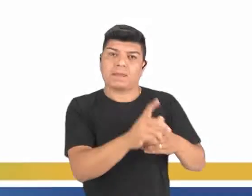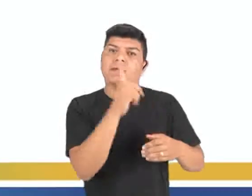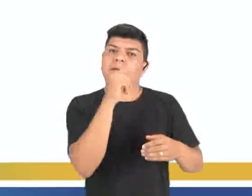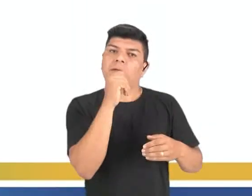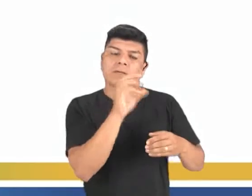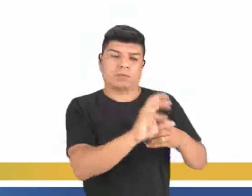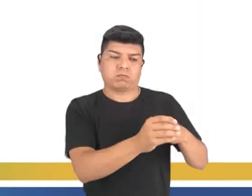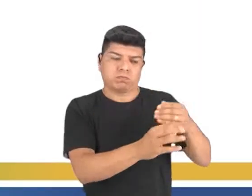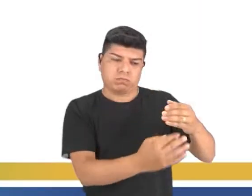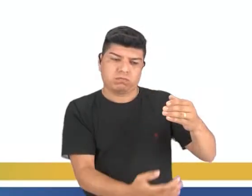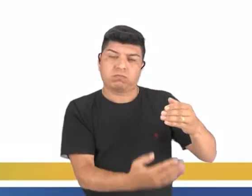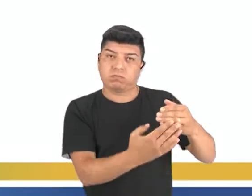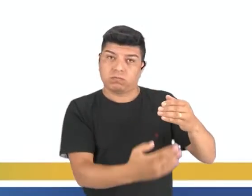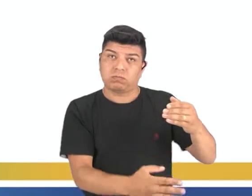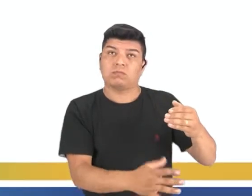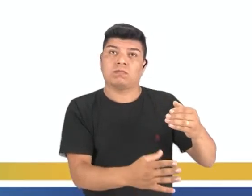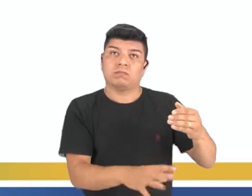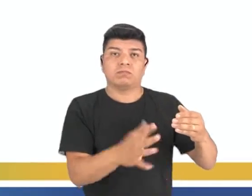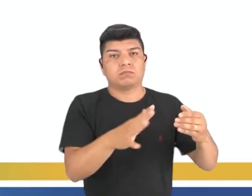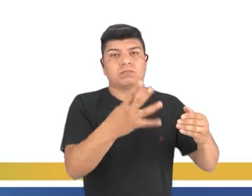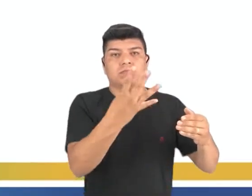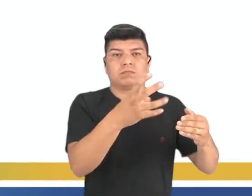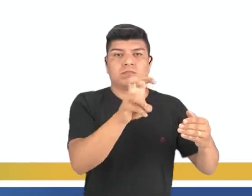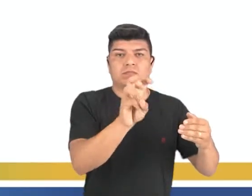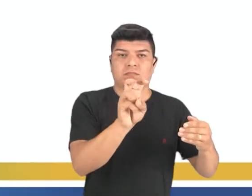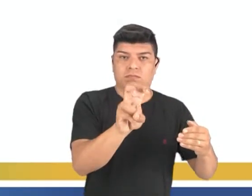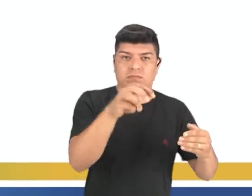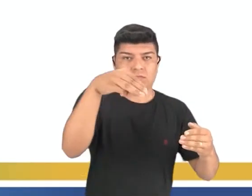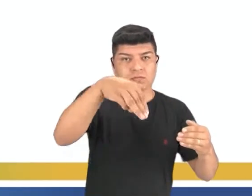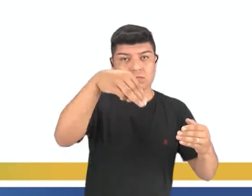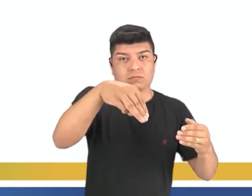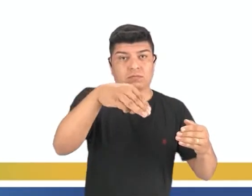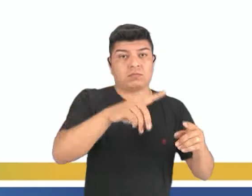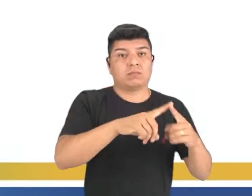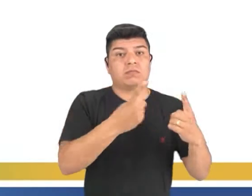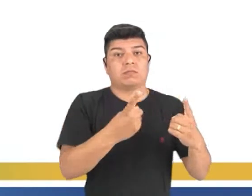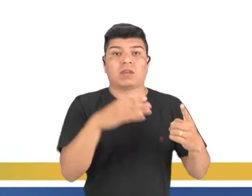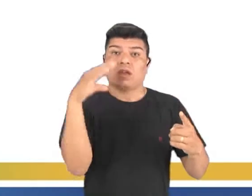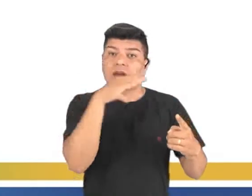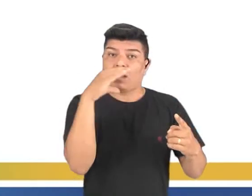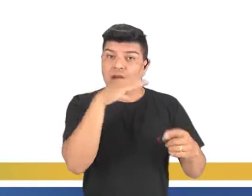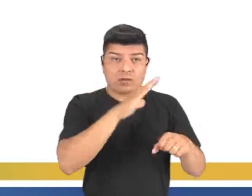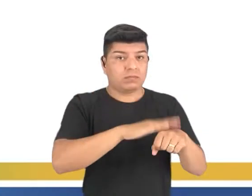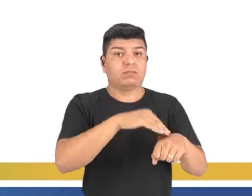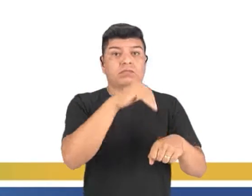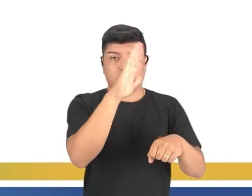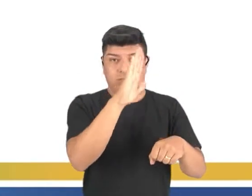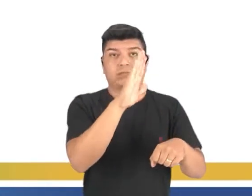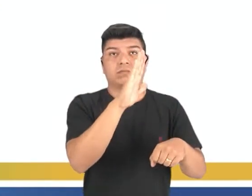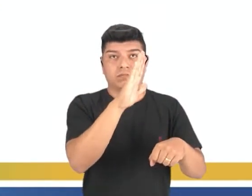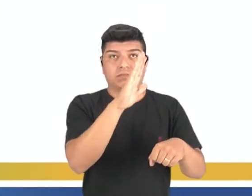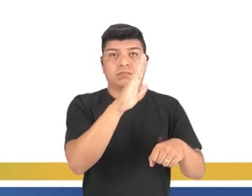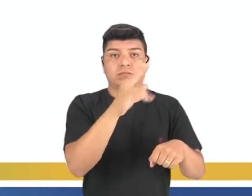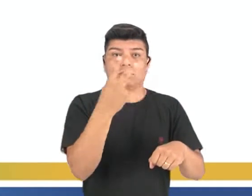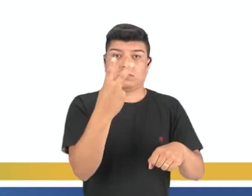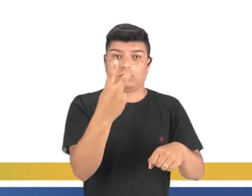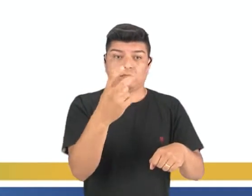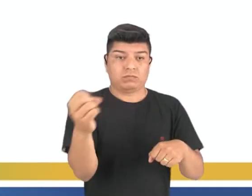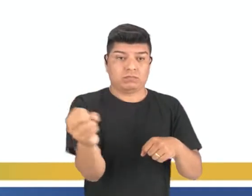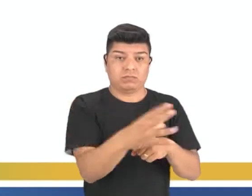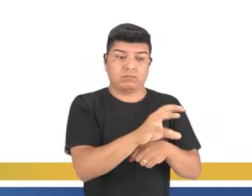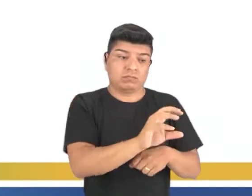enchem totalmente uma caixa d'água em 45 minutos. Só que para acelerar esse processo, 2